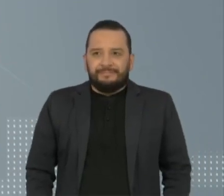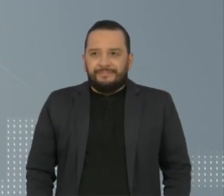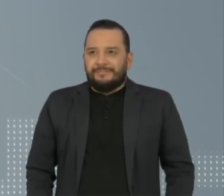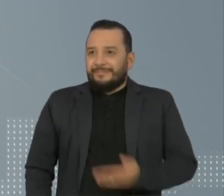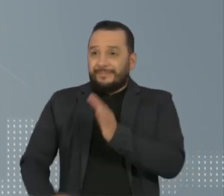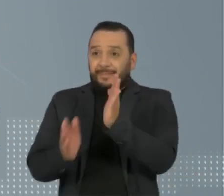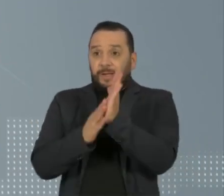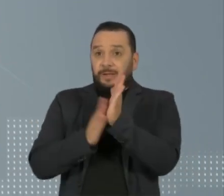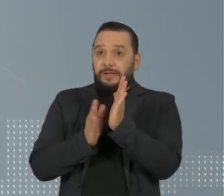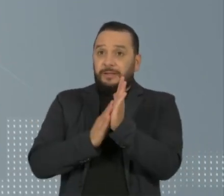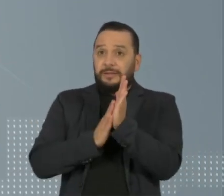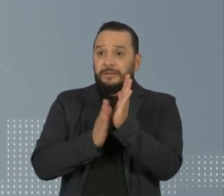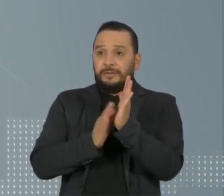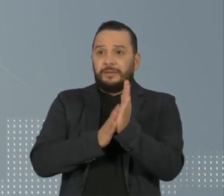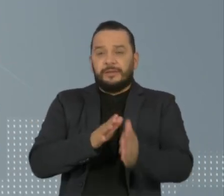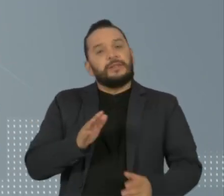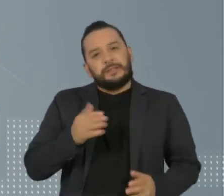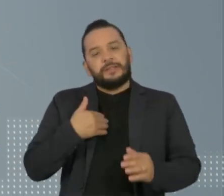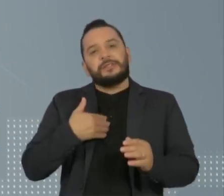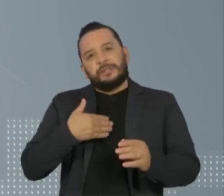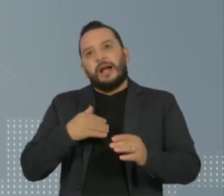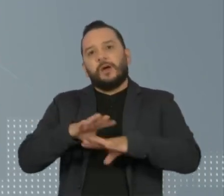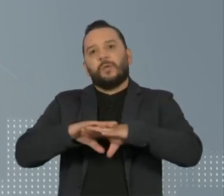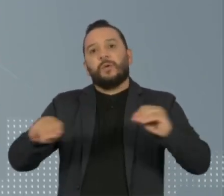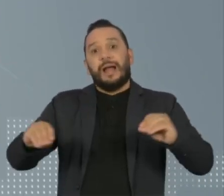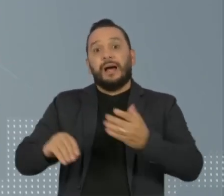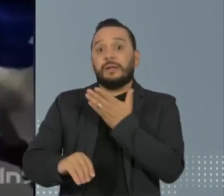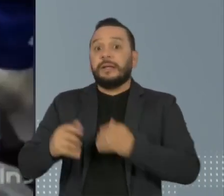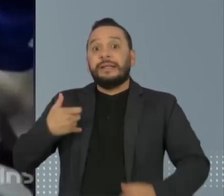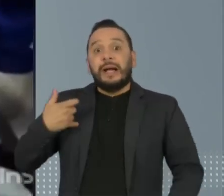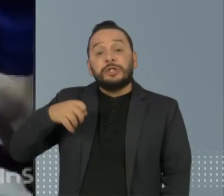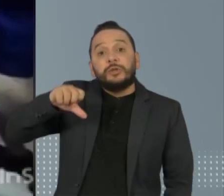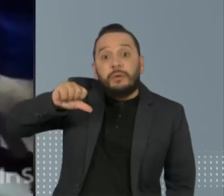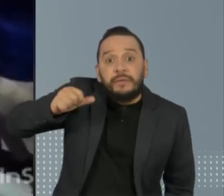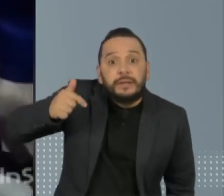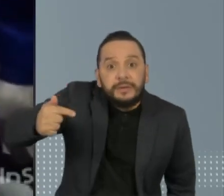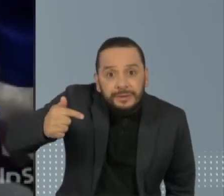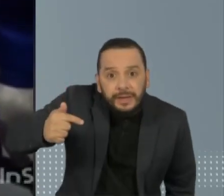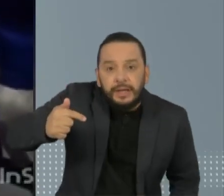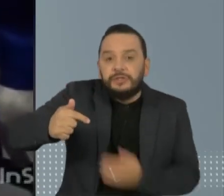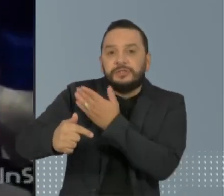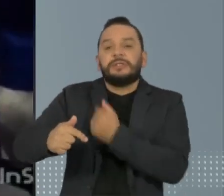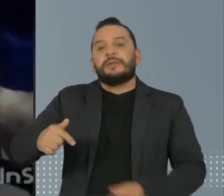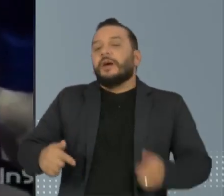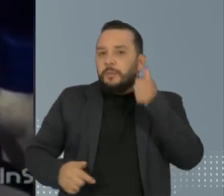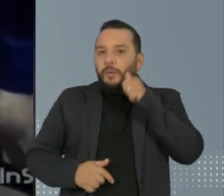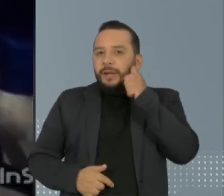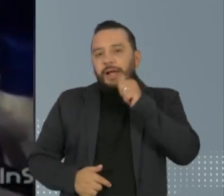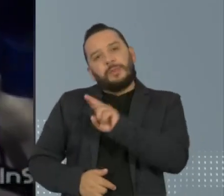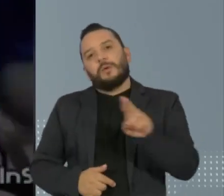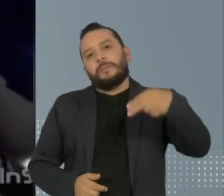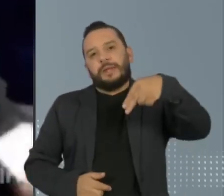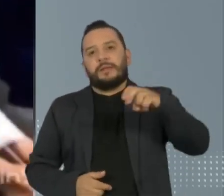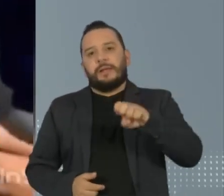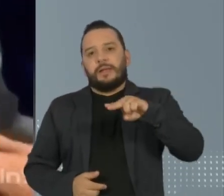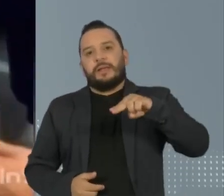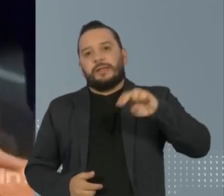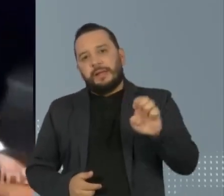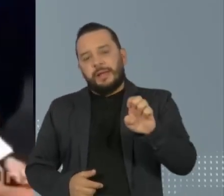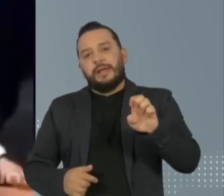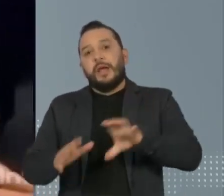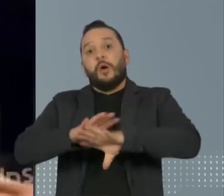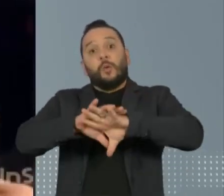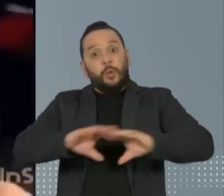Aplaudida na auto-hospitalar, aos 97 anos, Dona Nenê se recuperou do novo coronavírus. Foram